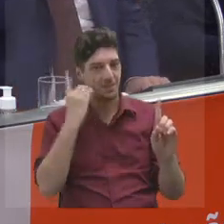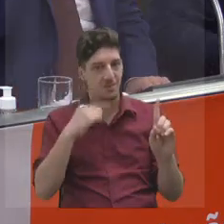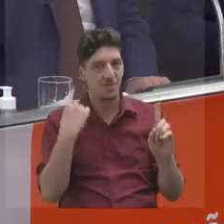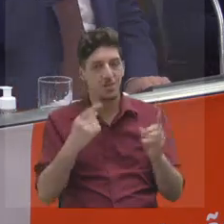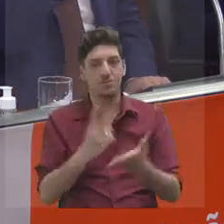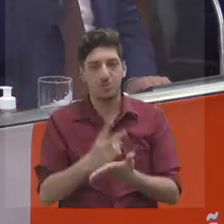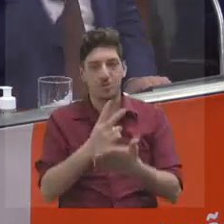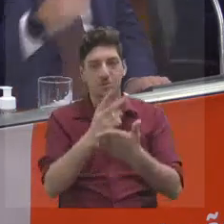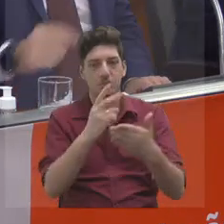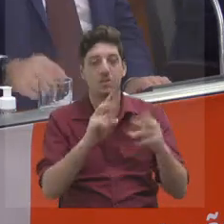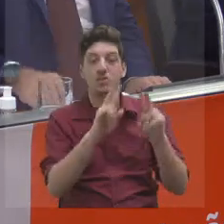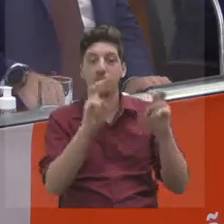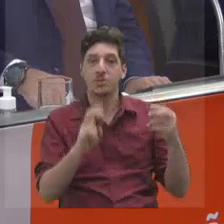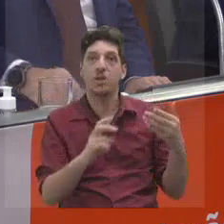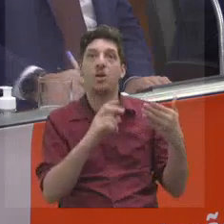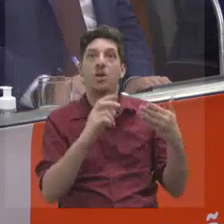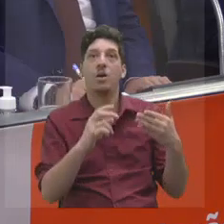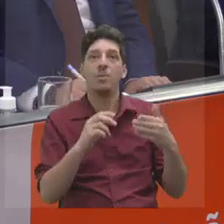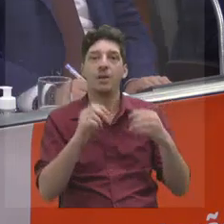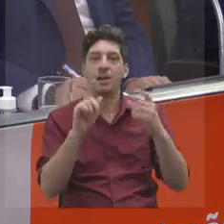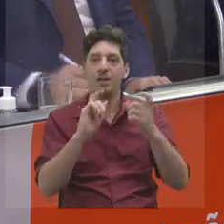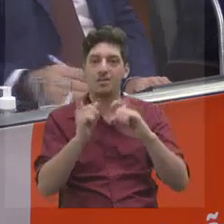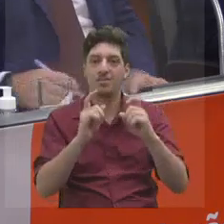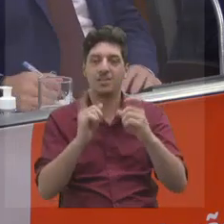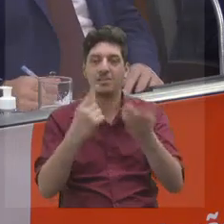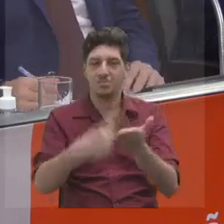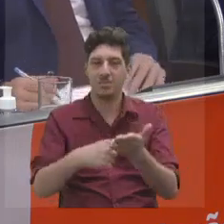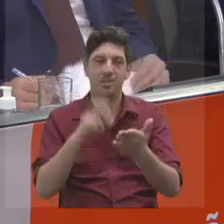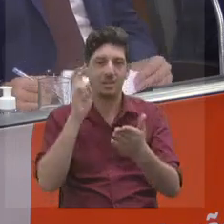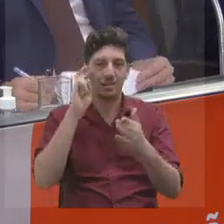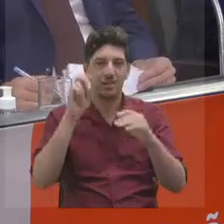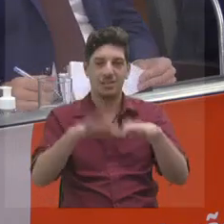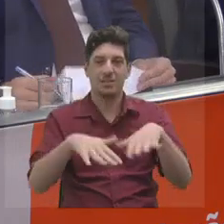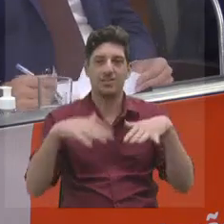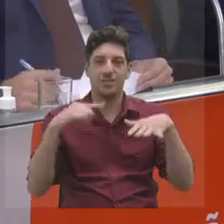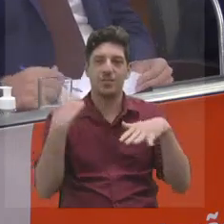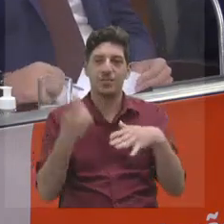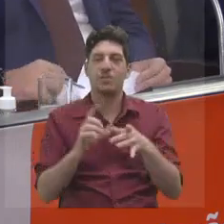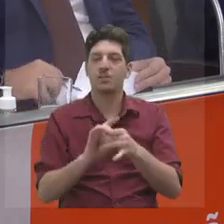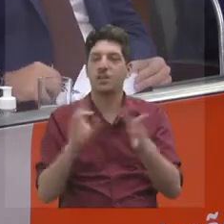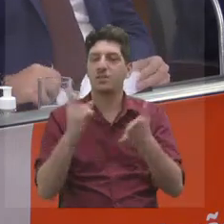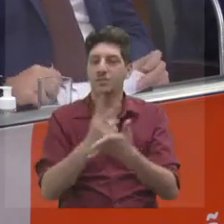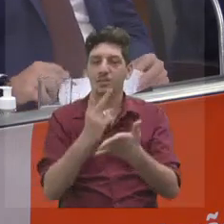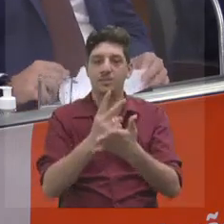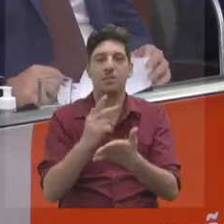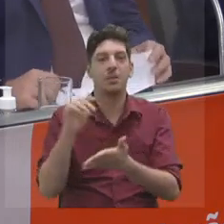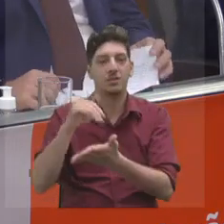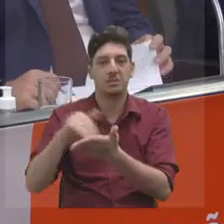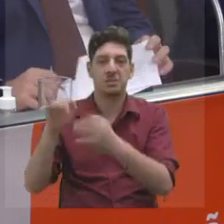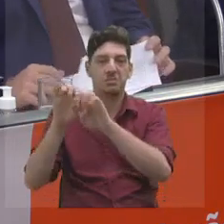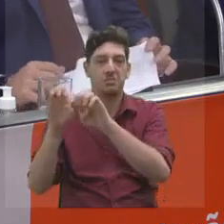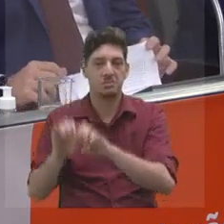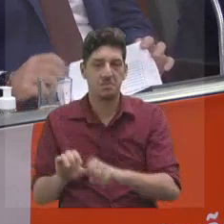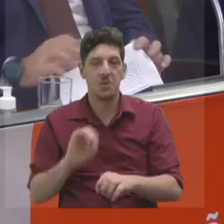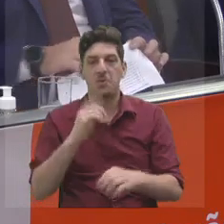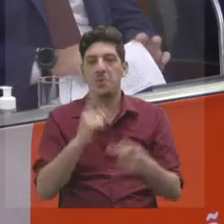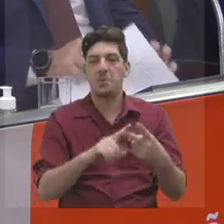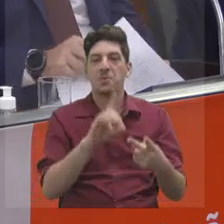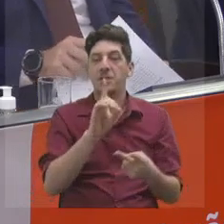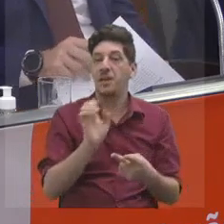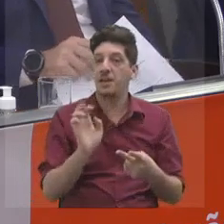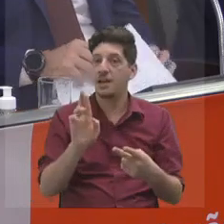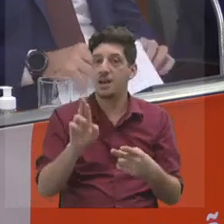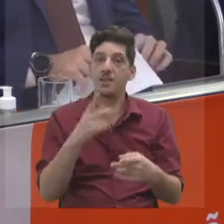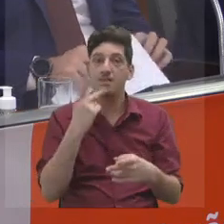relação a construção do Triângulo da nossa audiência na quinta-feira e estamos sempre à disposição né seja na seinfra seja no Dr também comentando